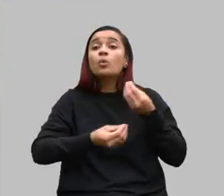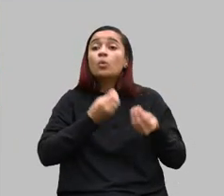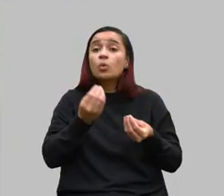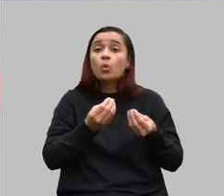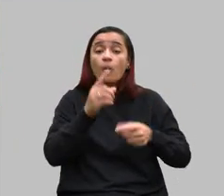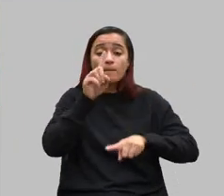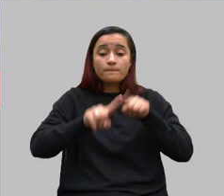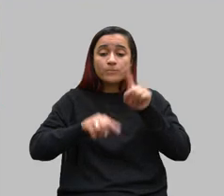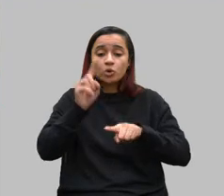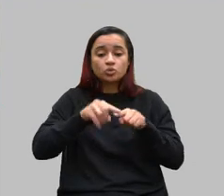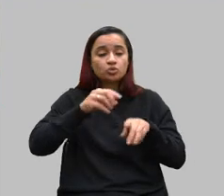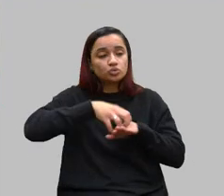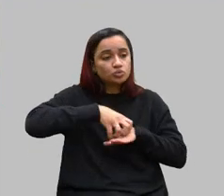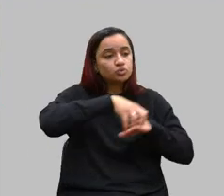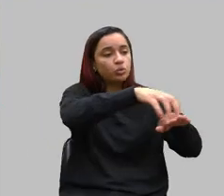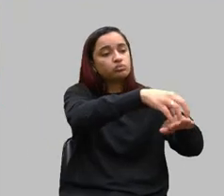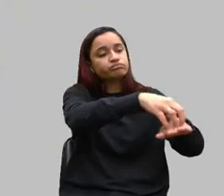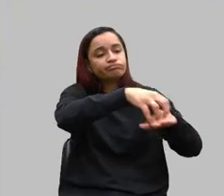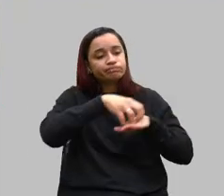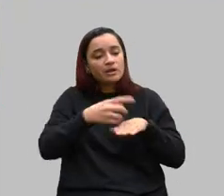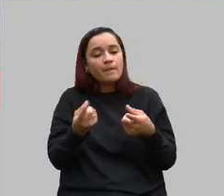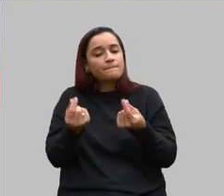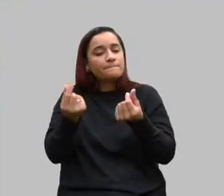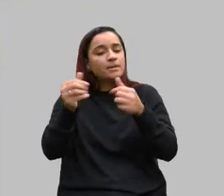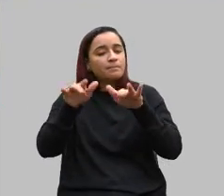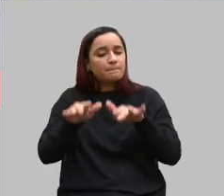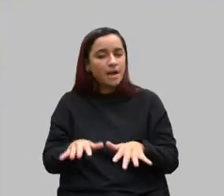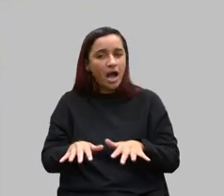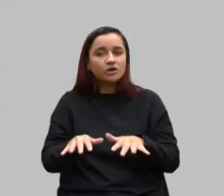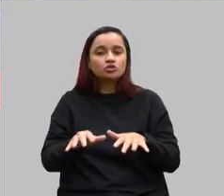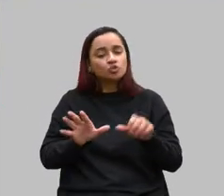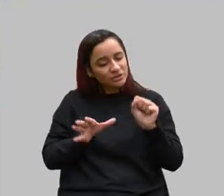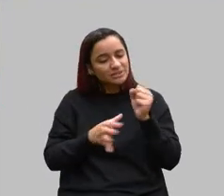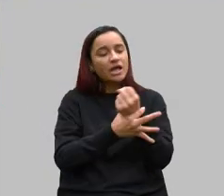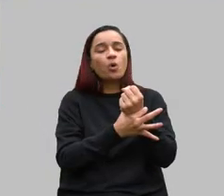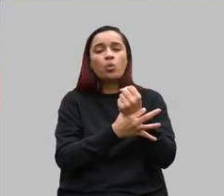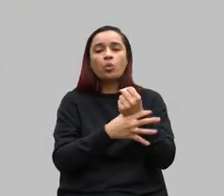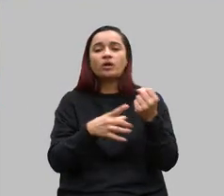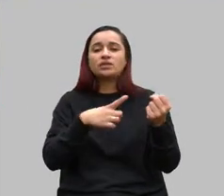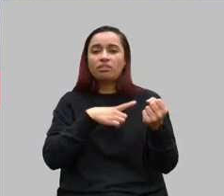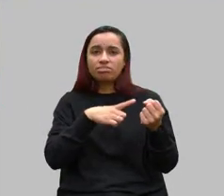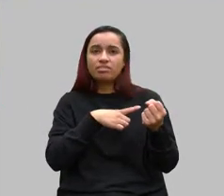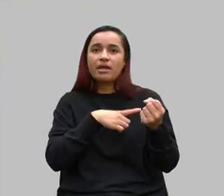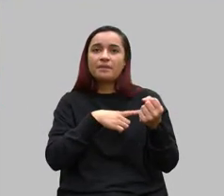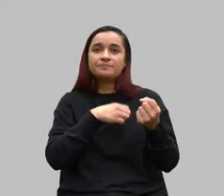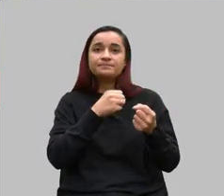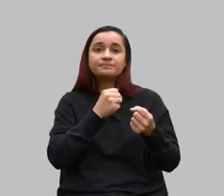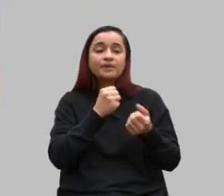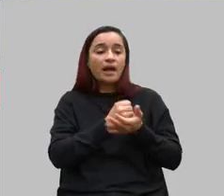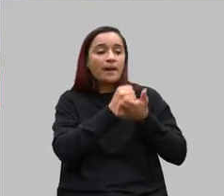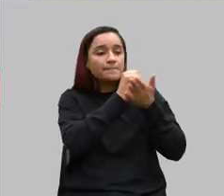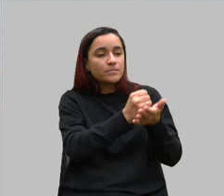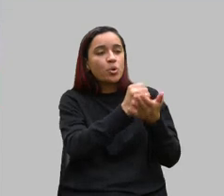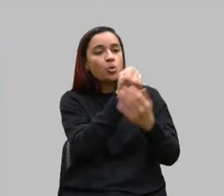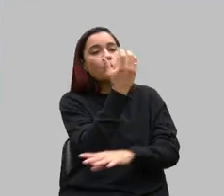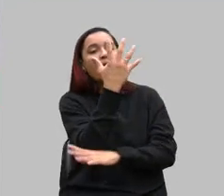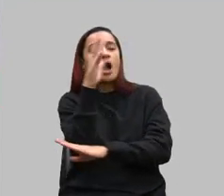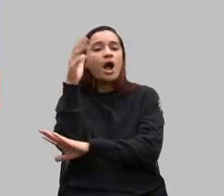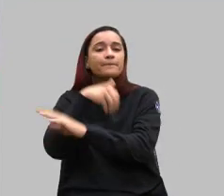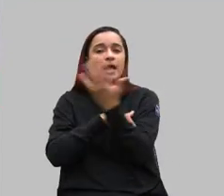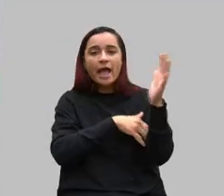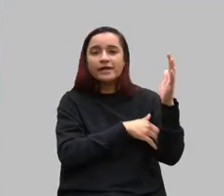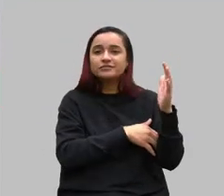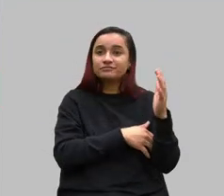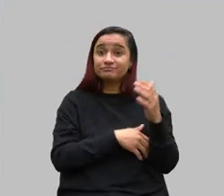mais baixo com segurança com eh apoio ao meio ambiente esses